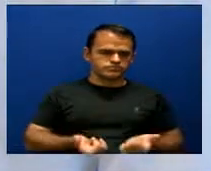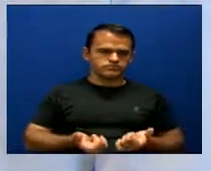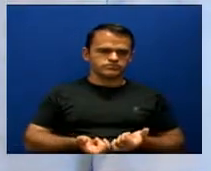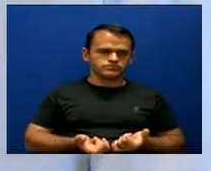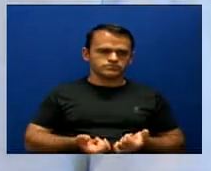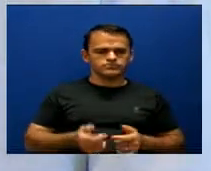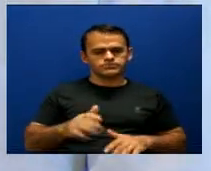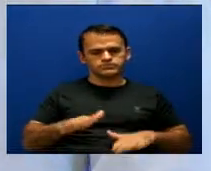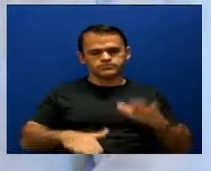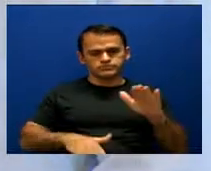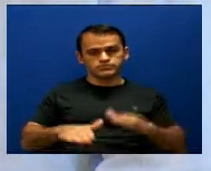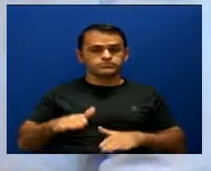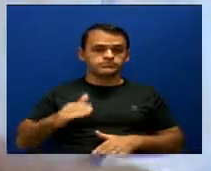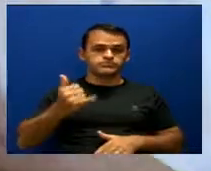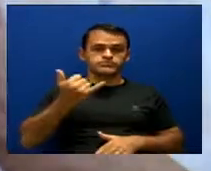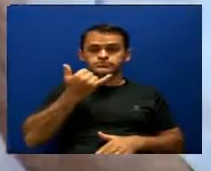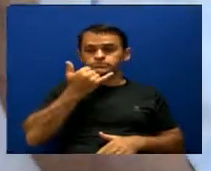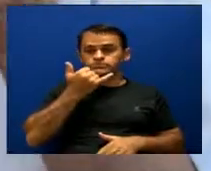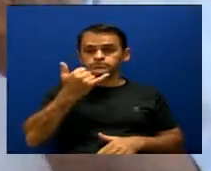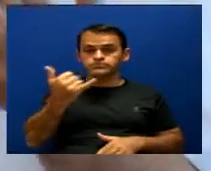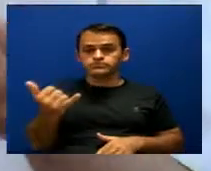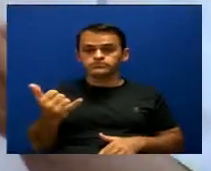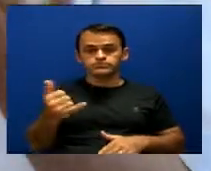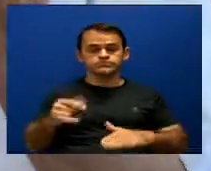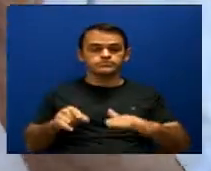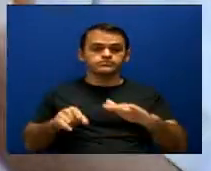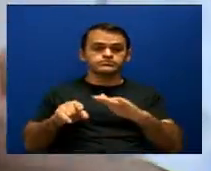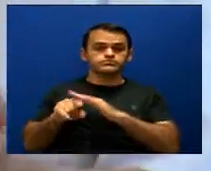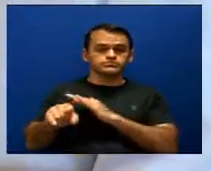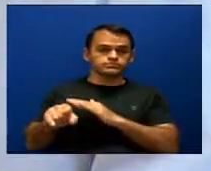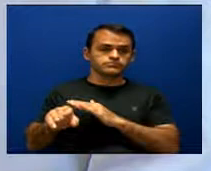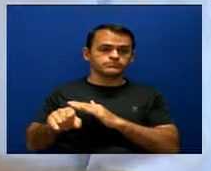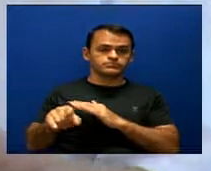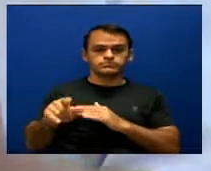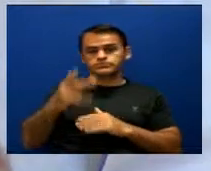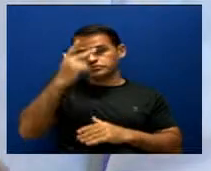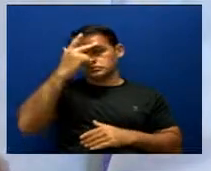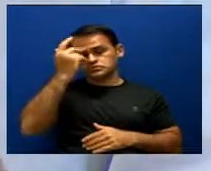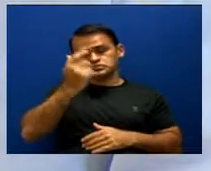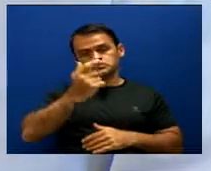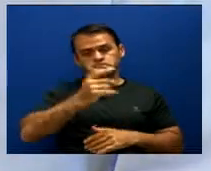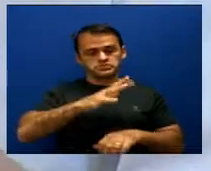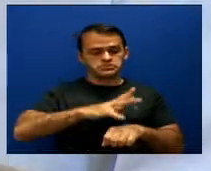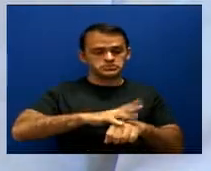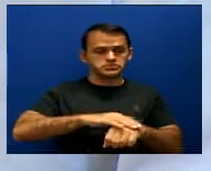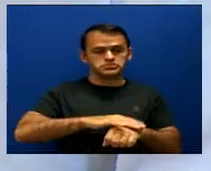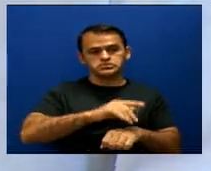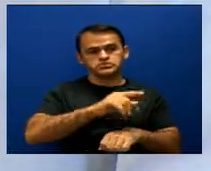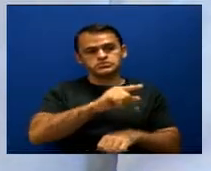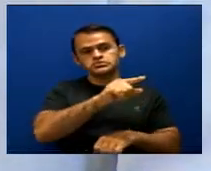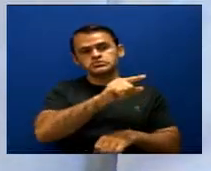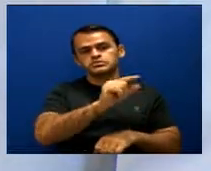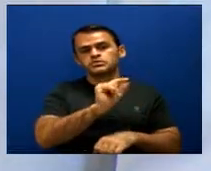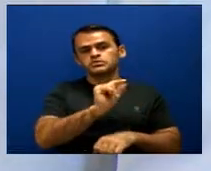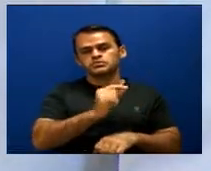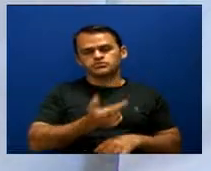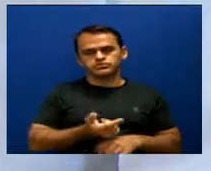vezes liguem, né, para saber como que está um paciente e tudo mais. Aqui